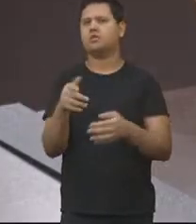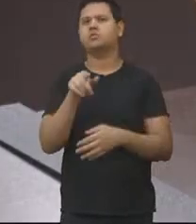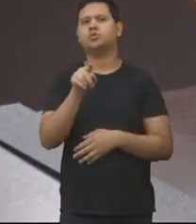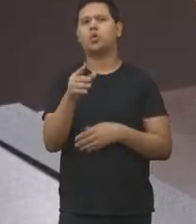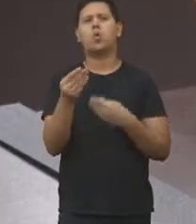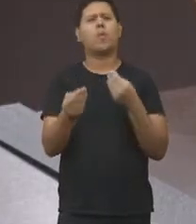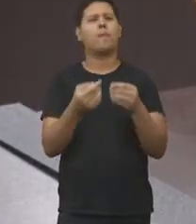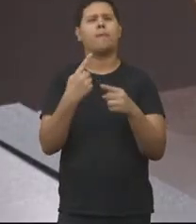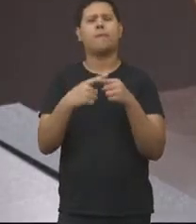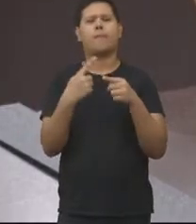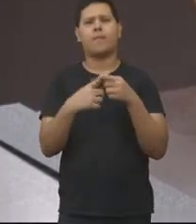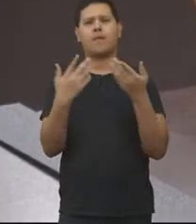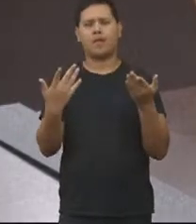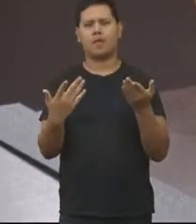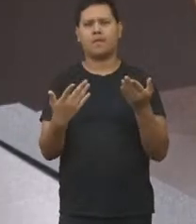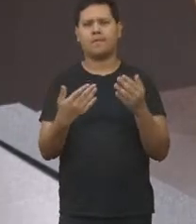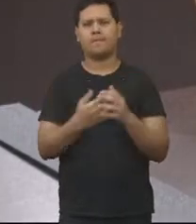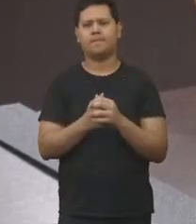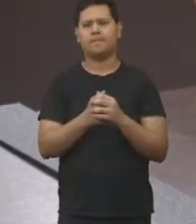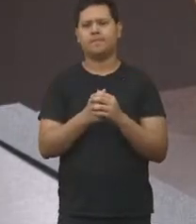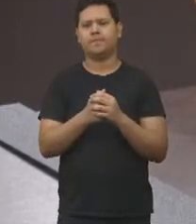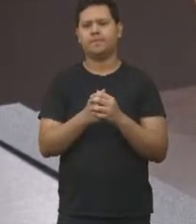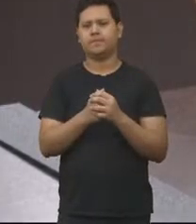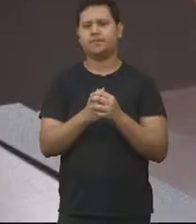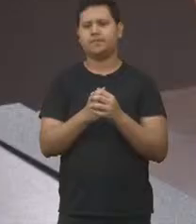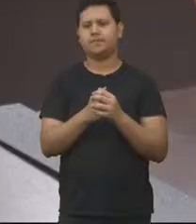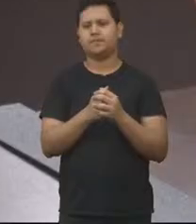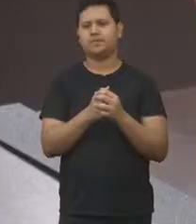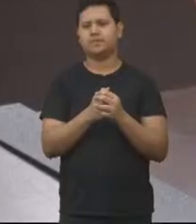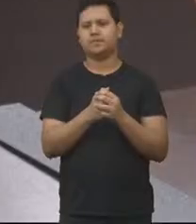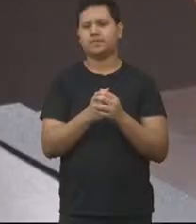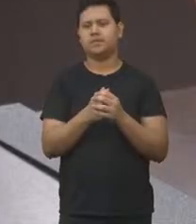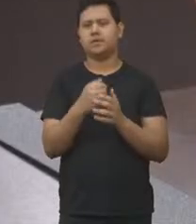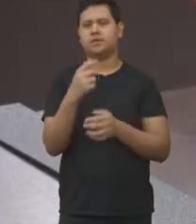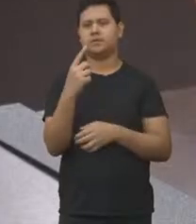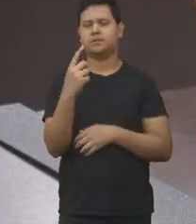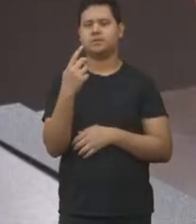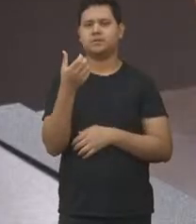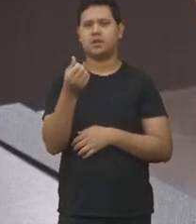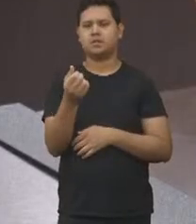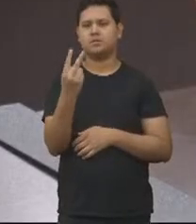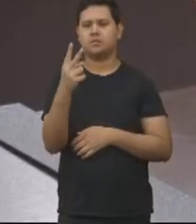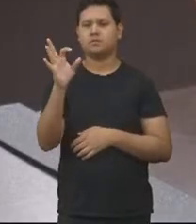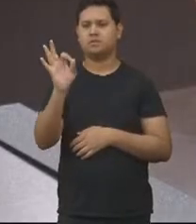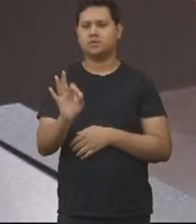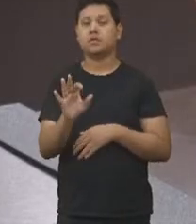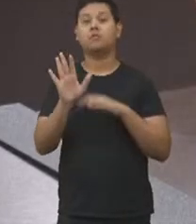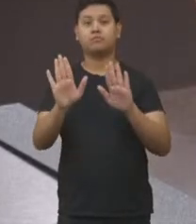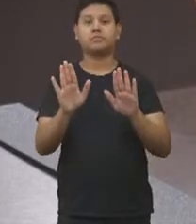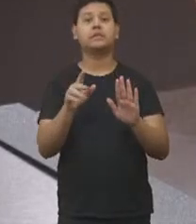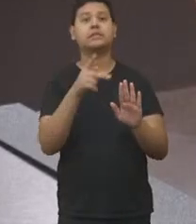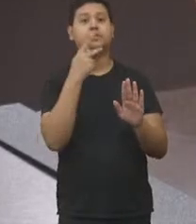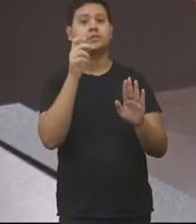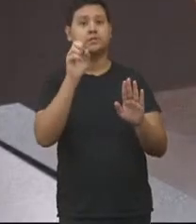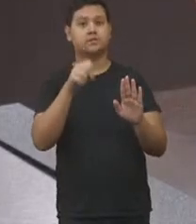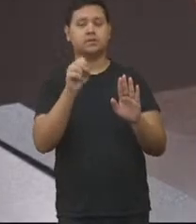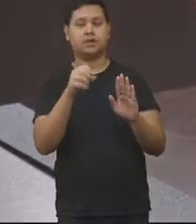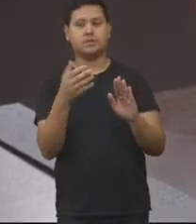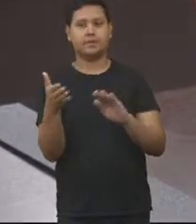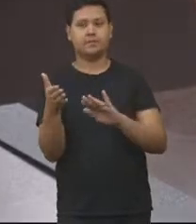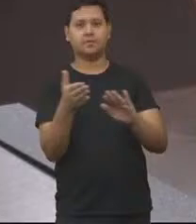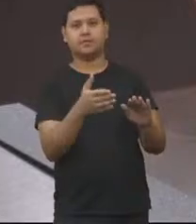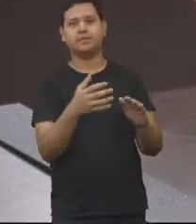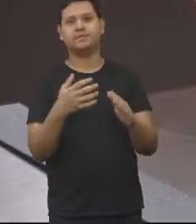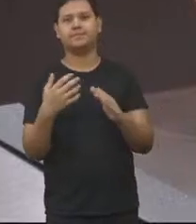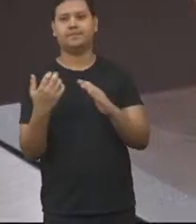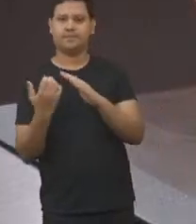Qual o motivo desse percentual de 2,62%? Sim, o meio ambiente, a maior parte dele realmente é